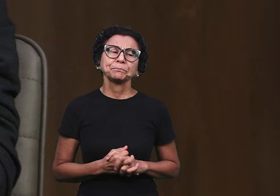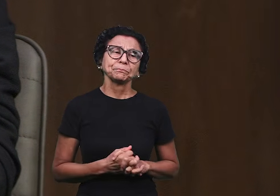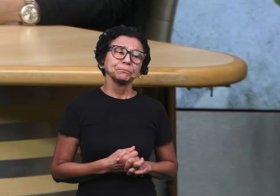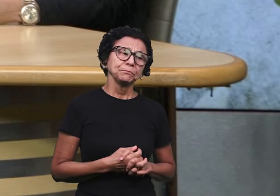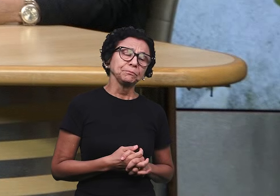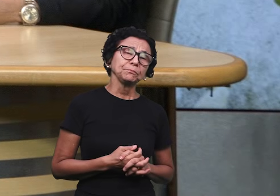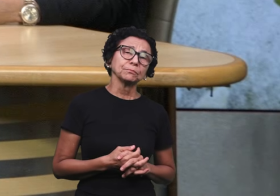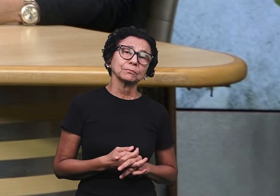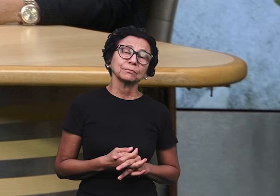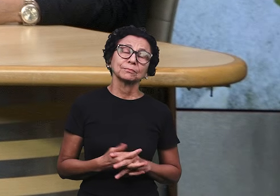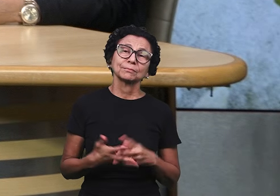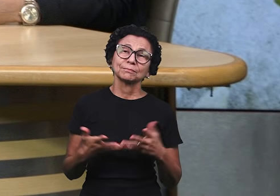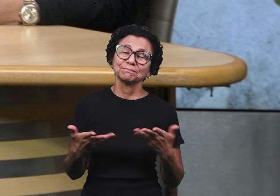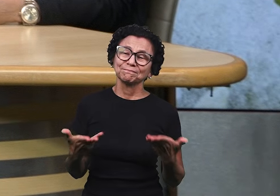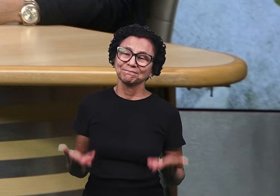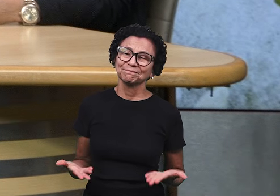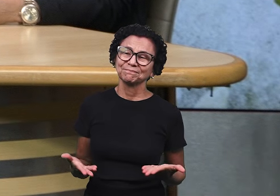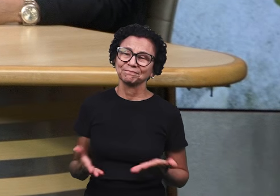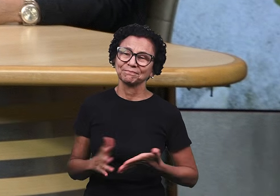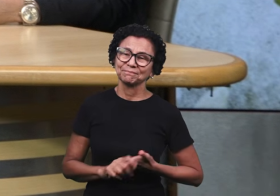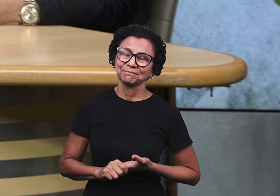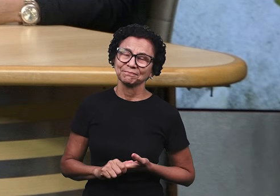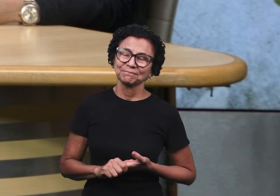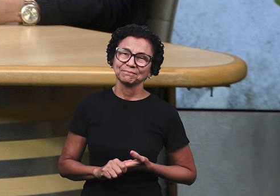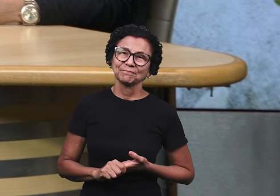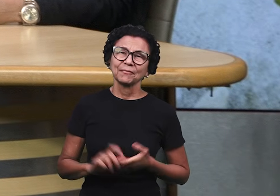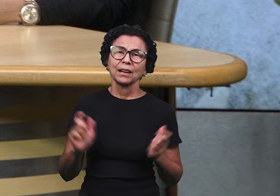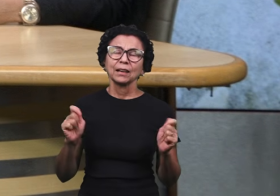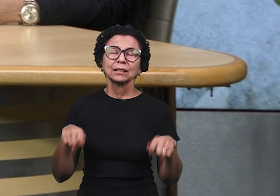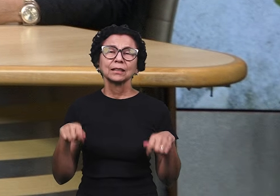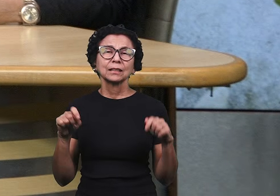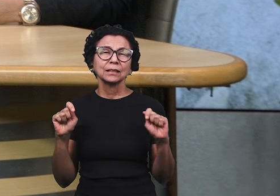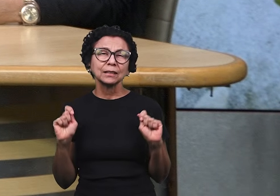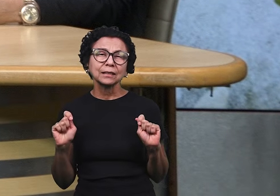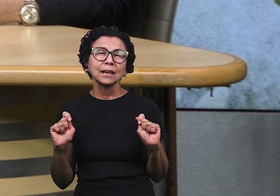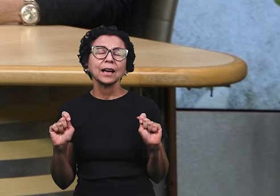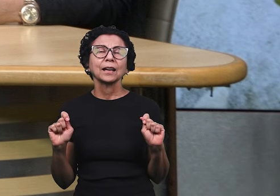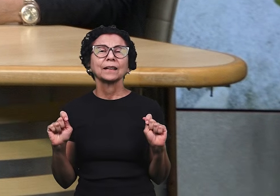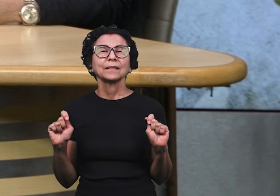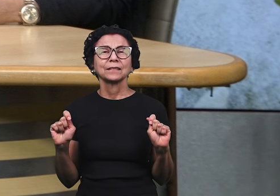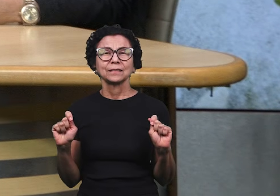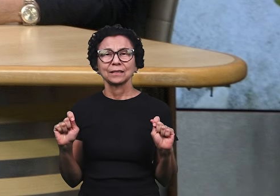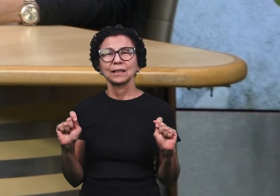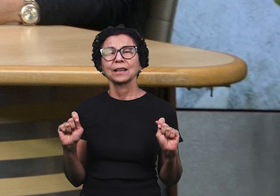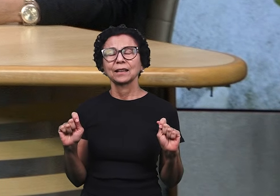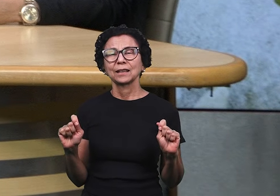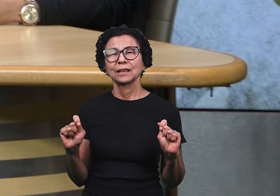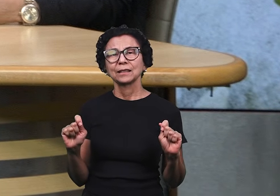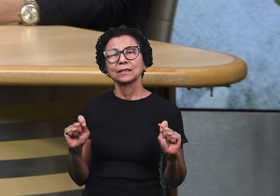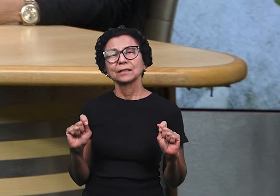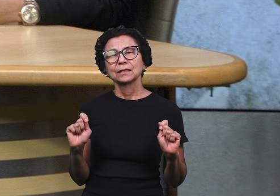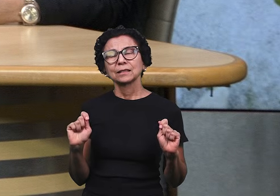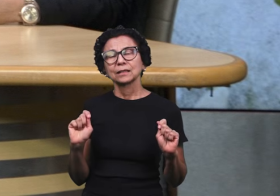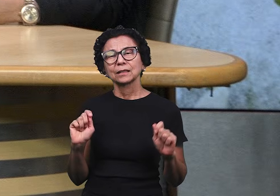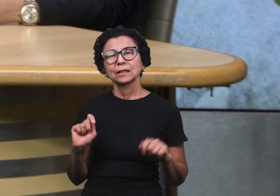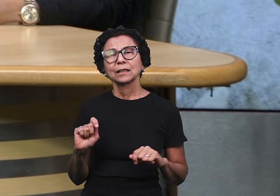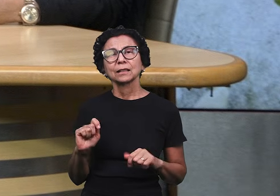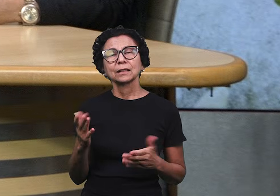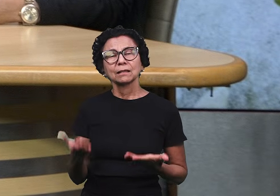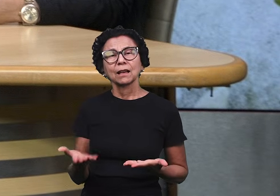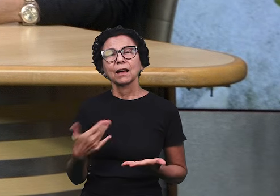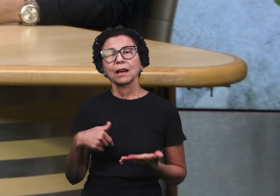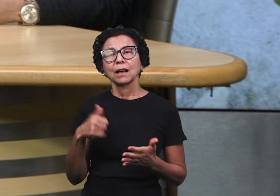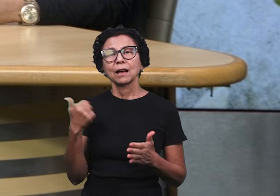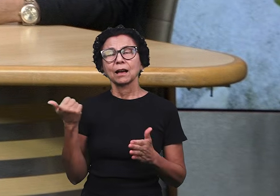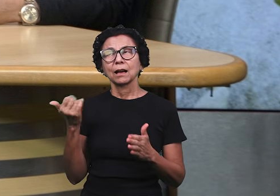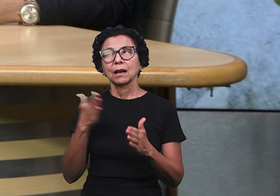E essa forma mais profunda, quem pode nos dar esse acesso, essa profundidade, essa intimidade com Deus